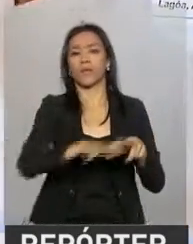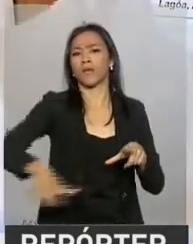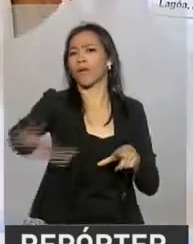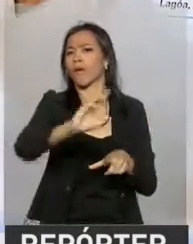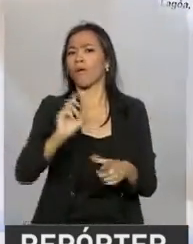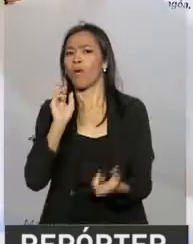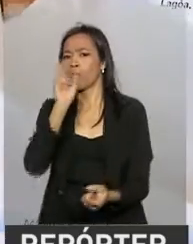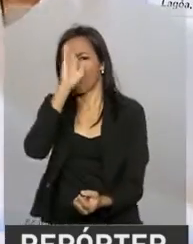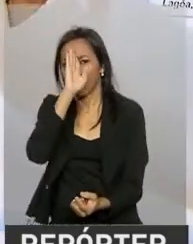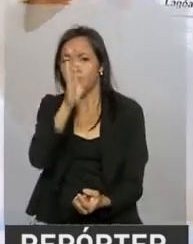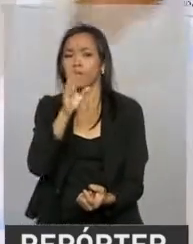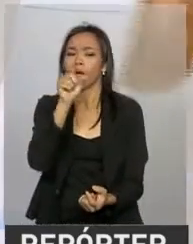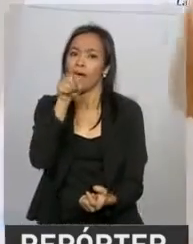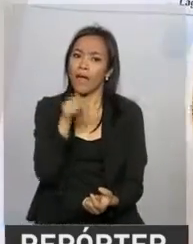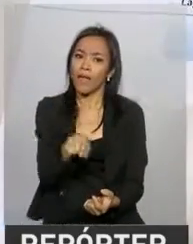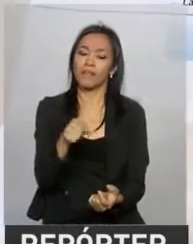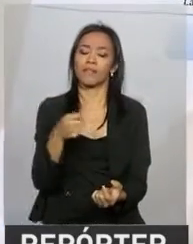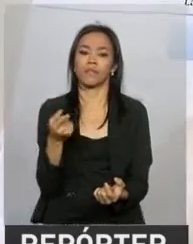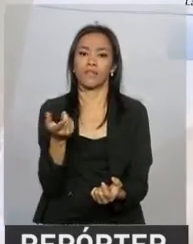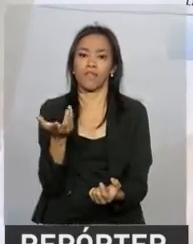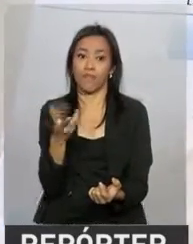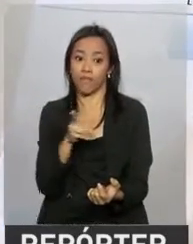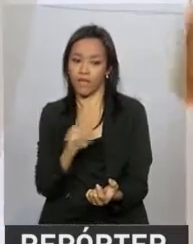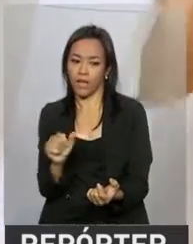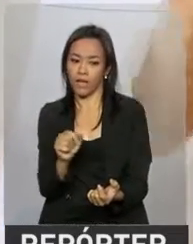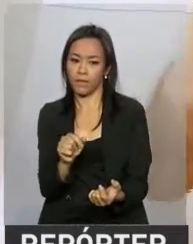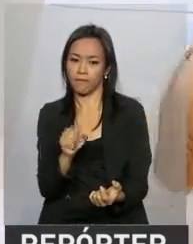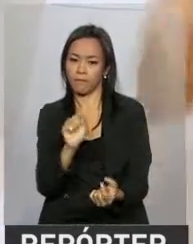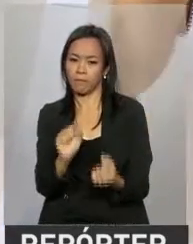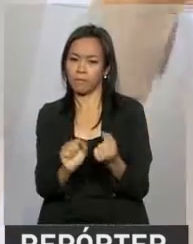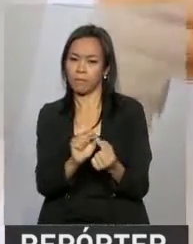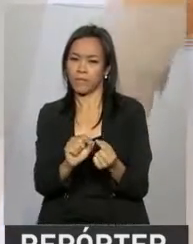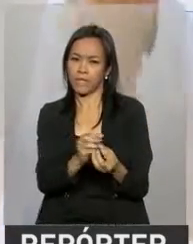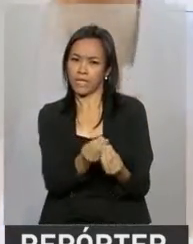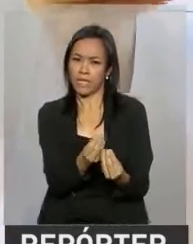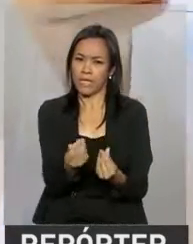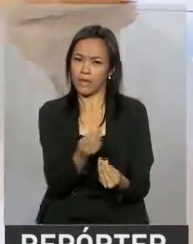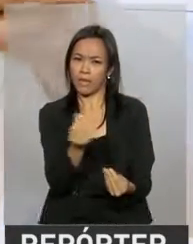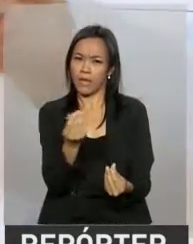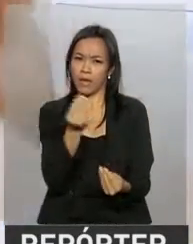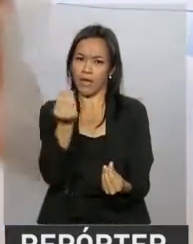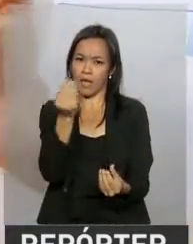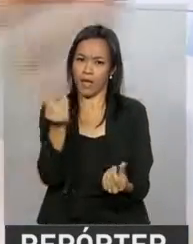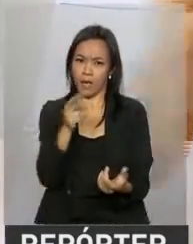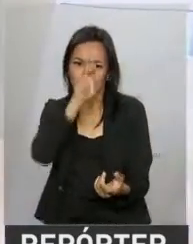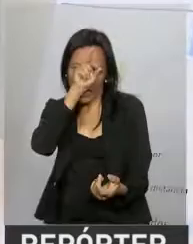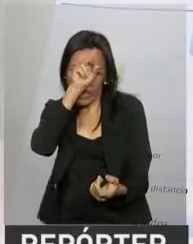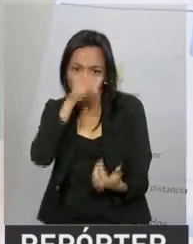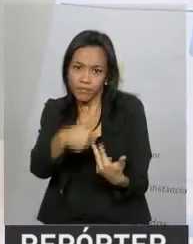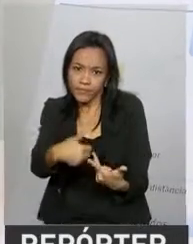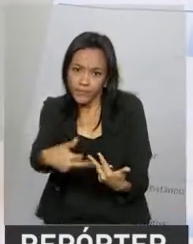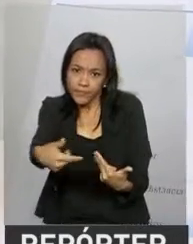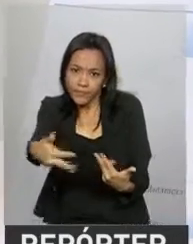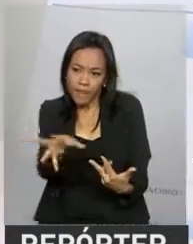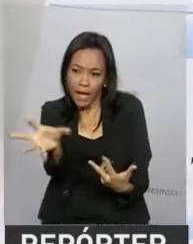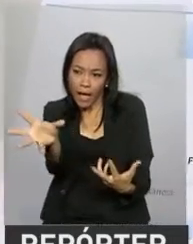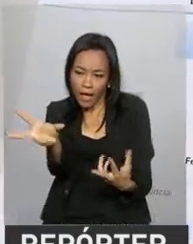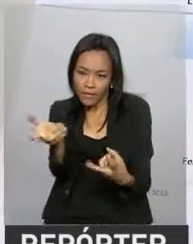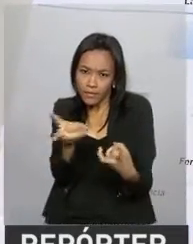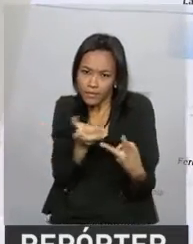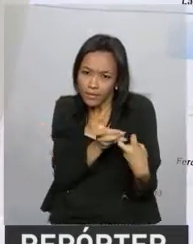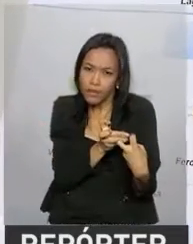essas armadilhas no campo vão fazer a mímica do inseto liberando um feromônio atrair o parceiro para